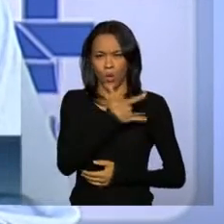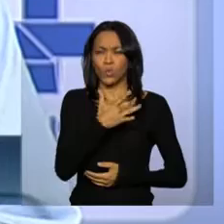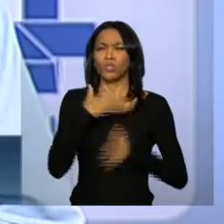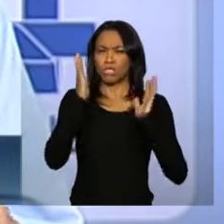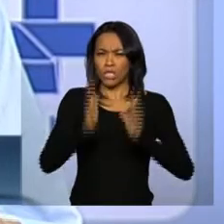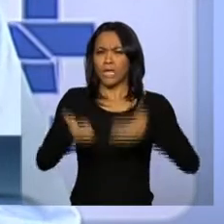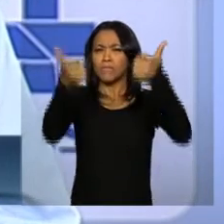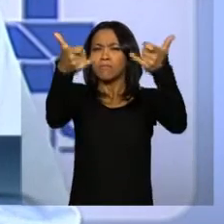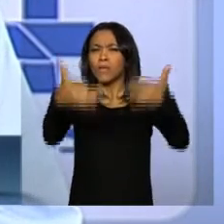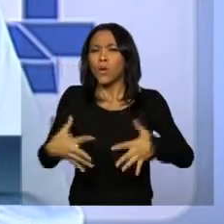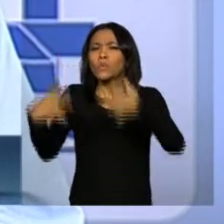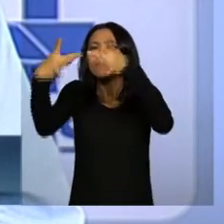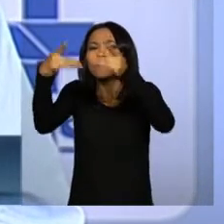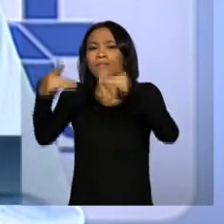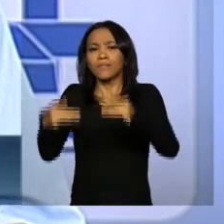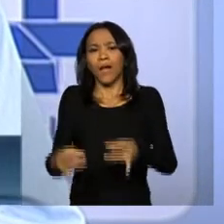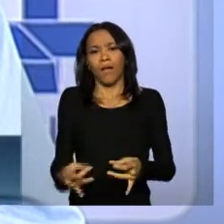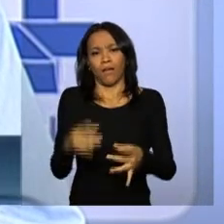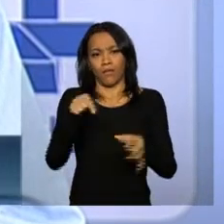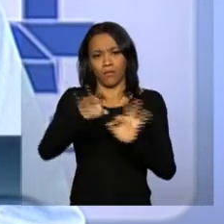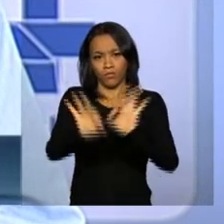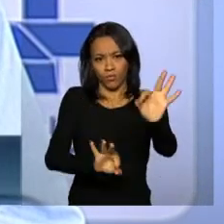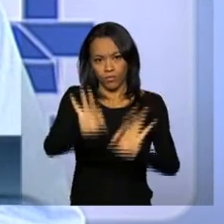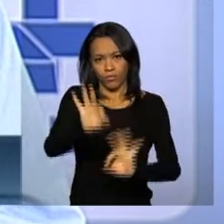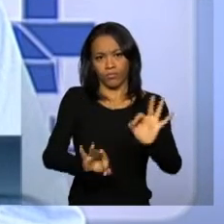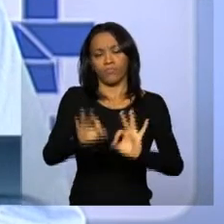já foram, em grande parte, tornados públicos.